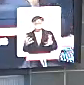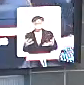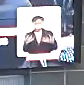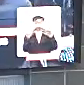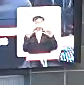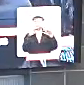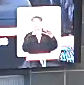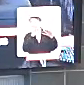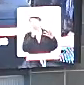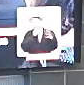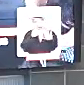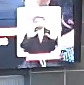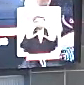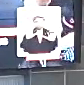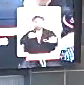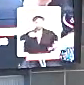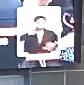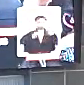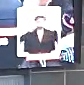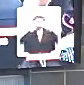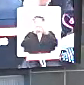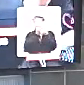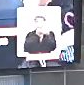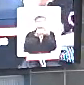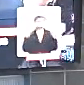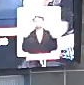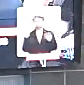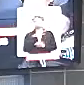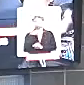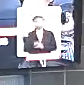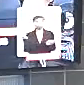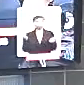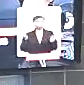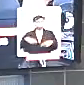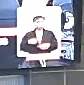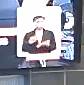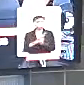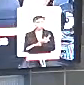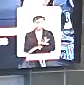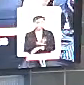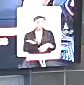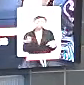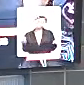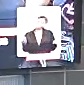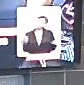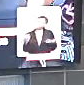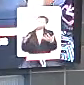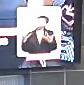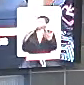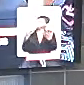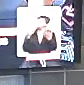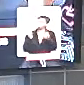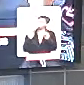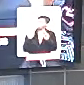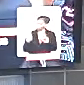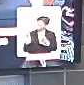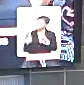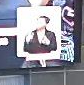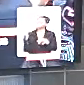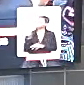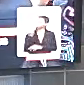convulsão e pode virar óbito pode entrar óbito então isso não é luxo é uma questão de